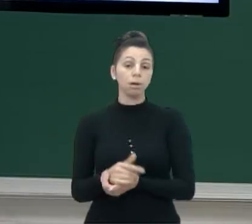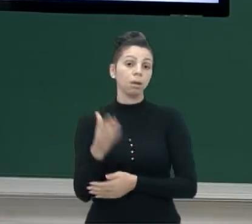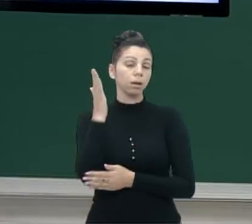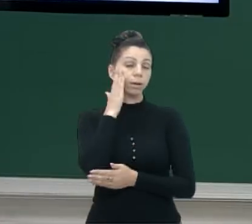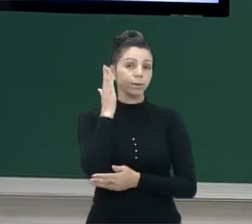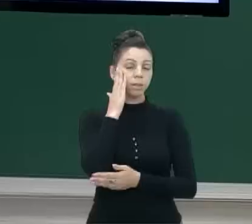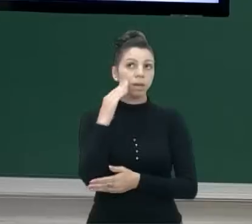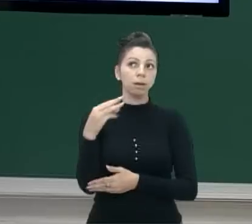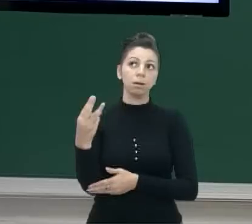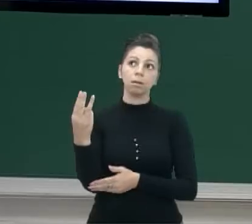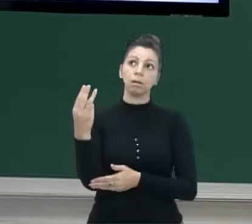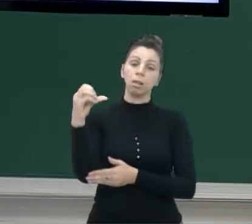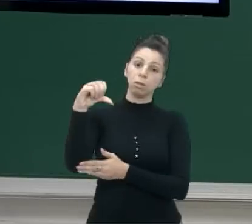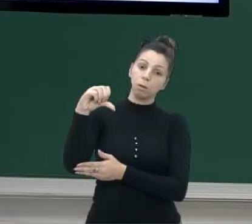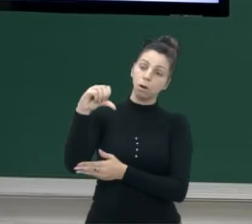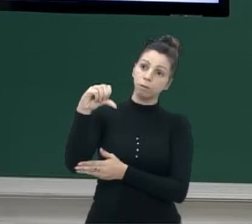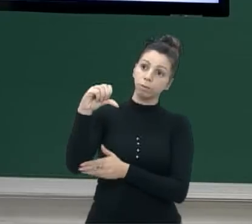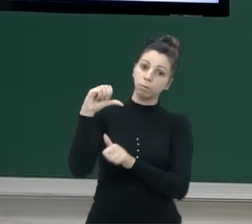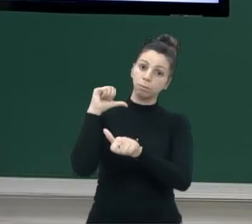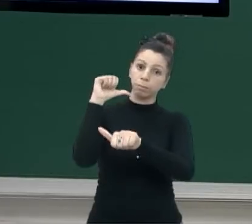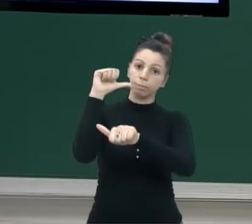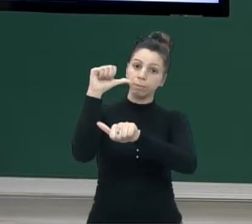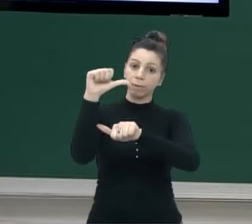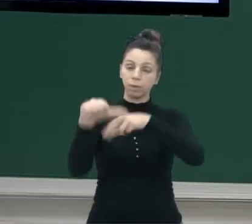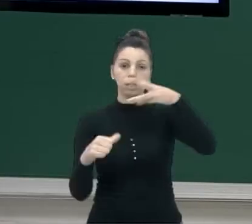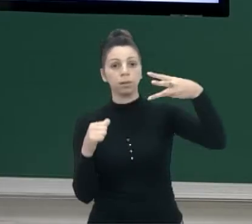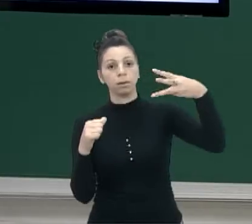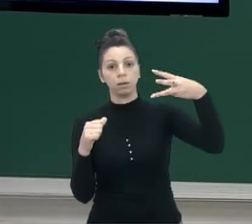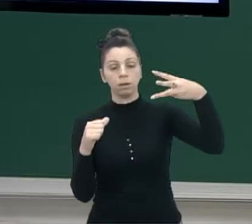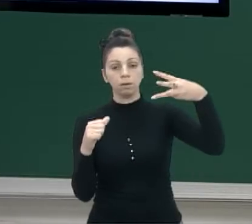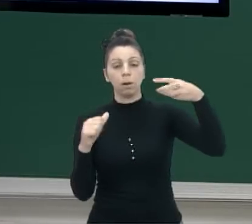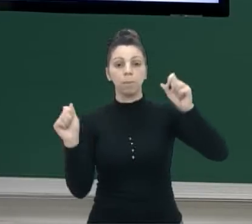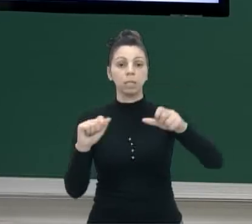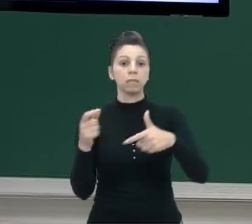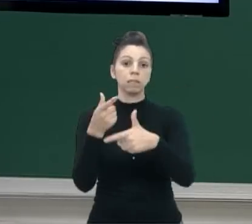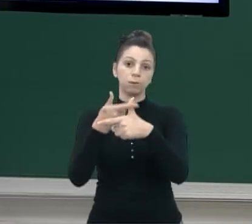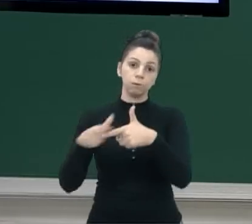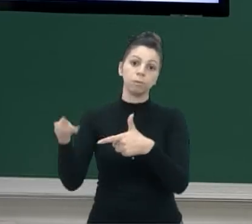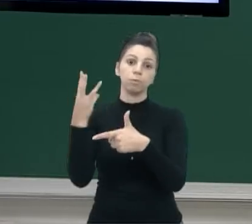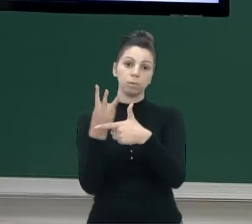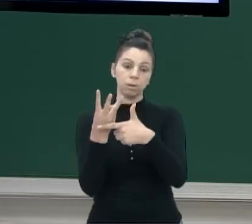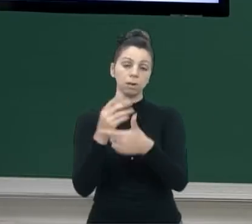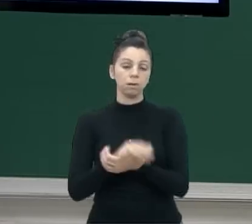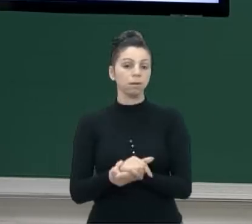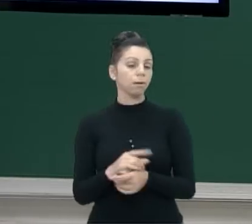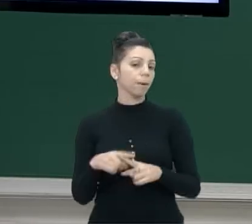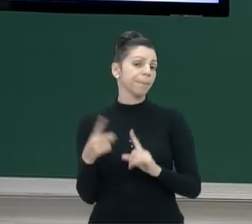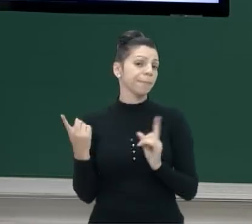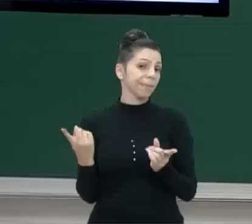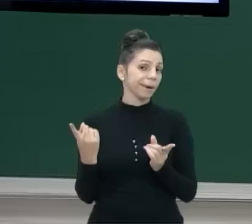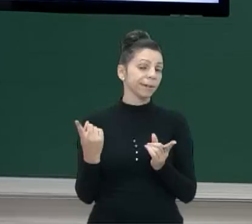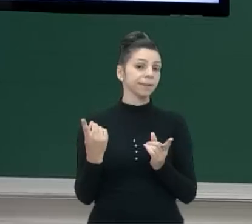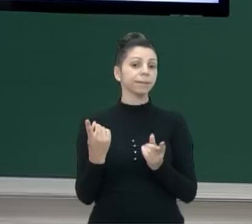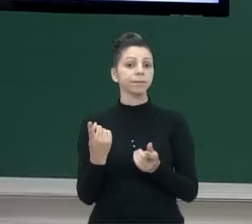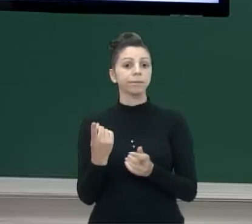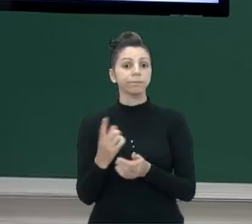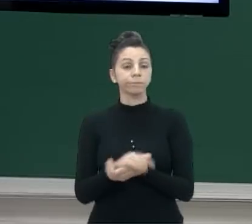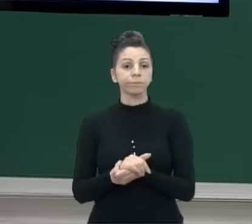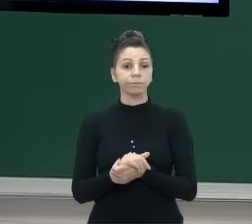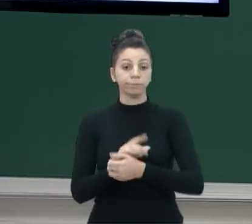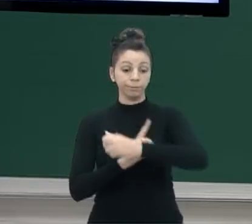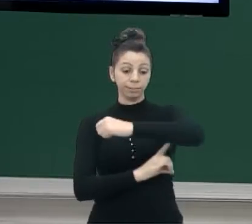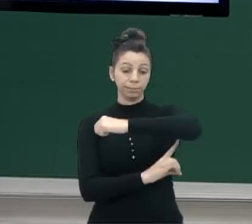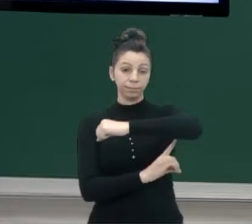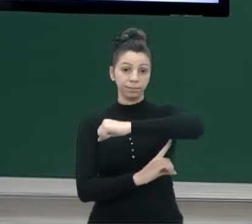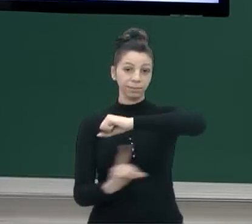9 para virar 3 é só eu dividir por 3, beleza? Mas o que eu fizer para o denominador tem